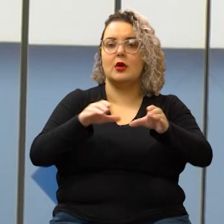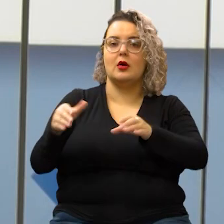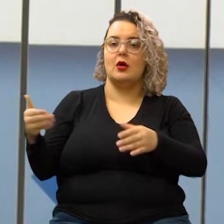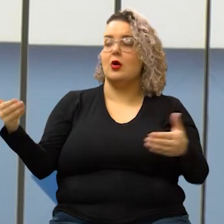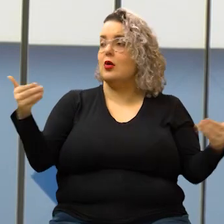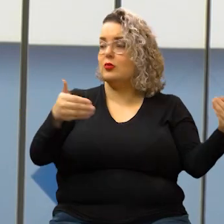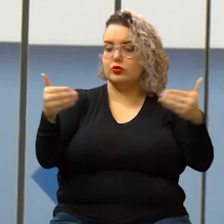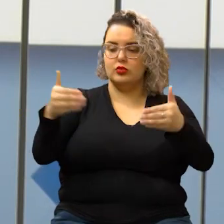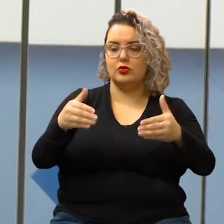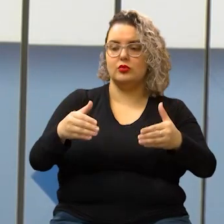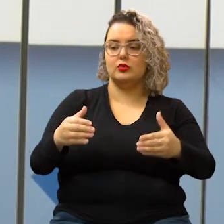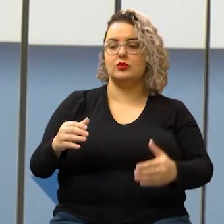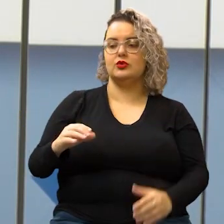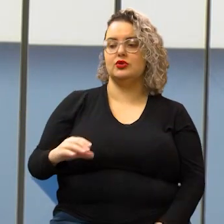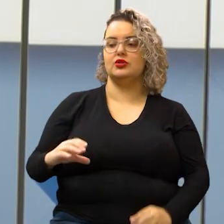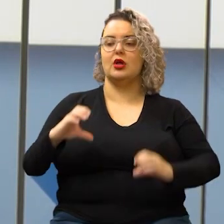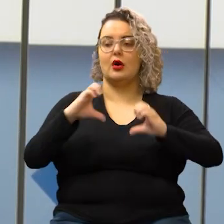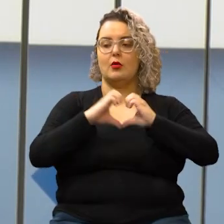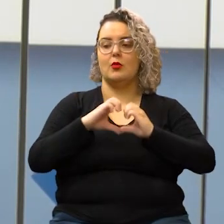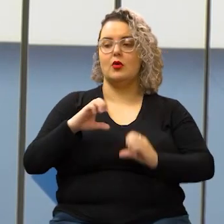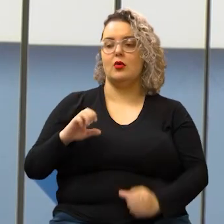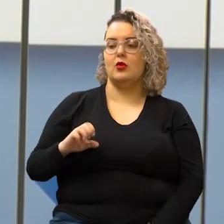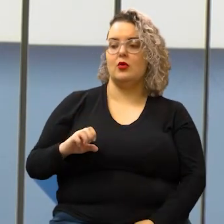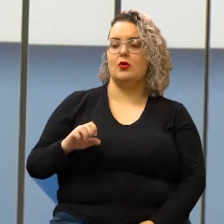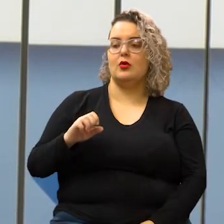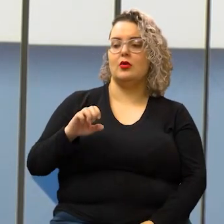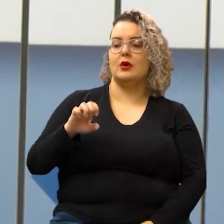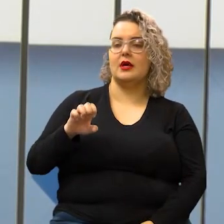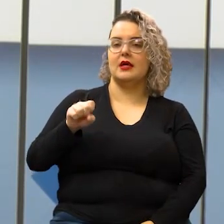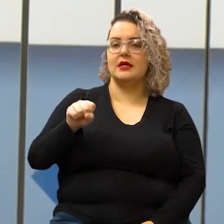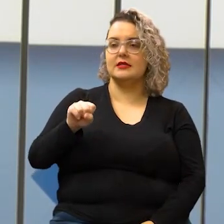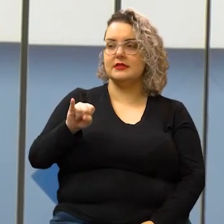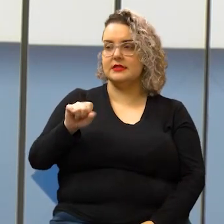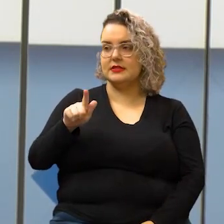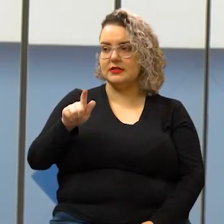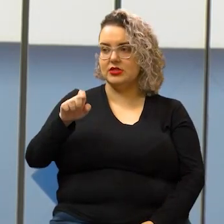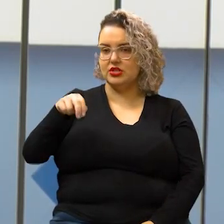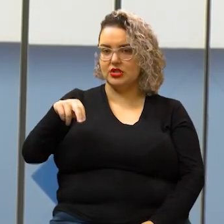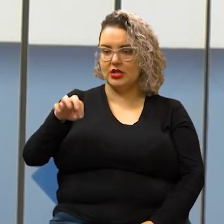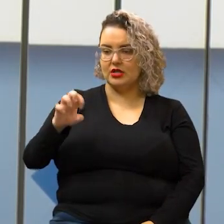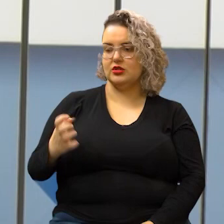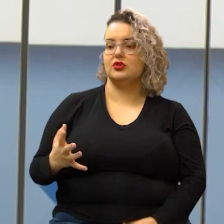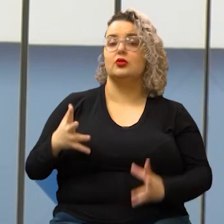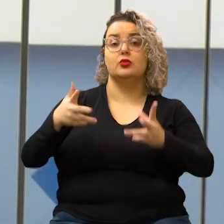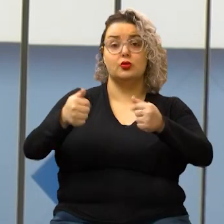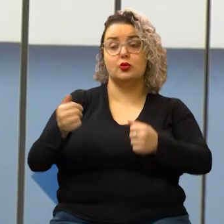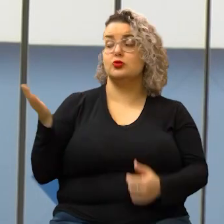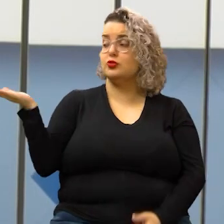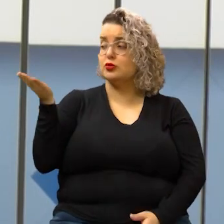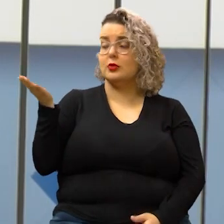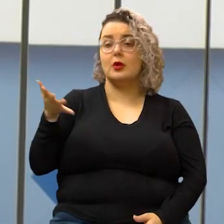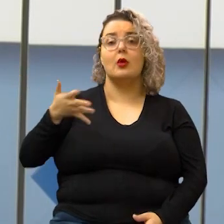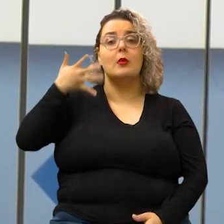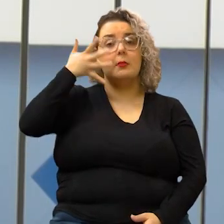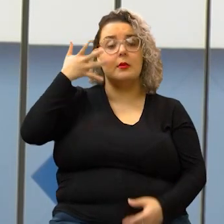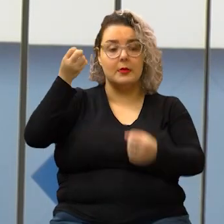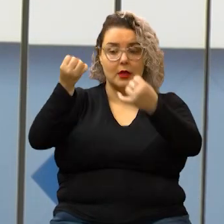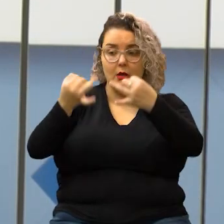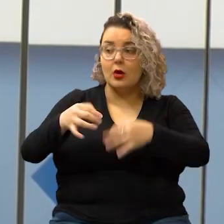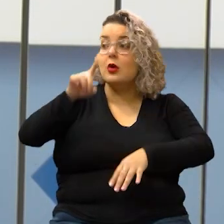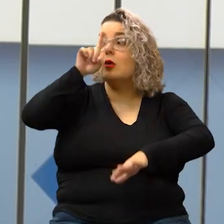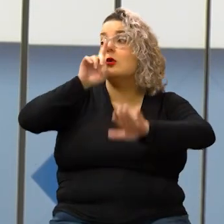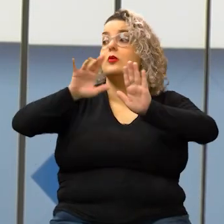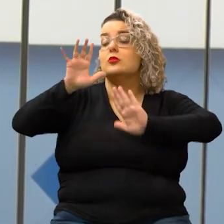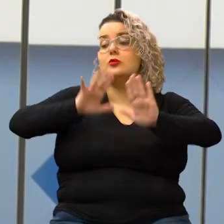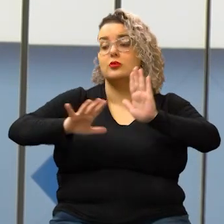de amor exigente. Todos os garçons passaram por uma palestra que eu realizei, explicando para eles tomarem cuidado